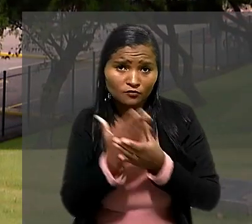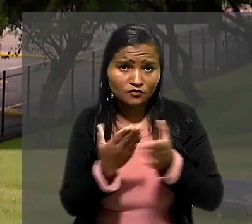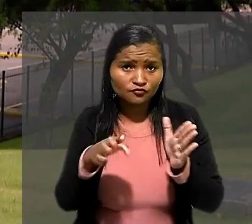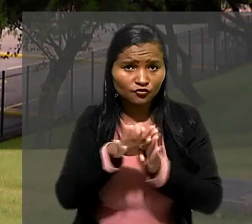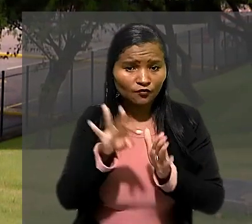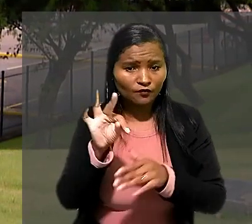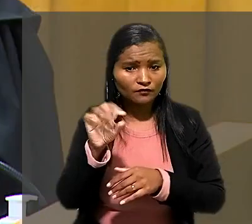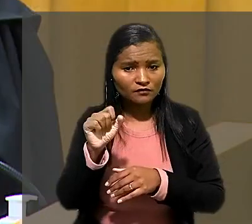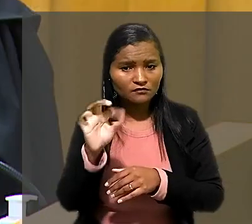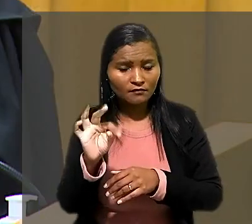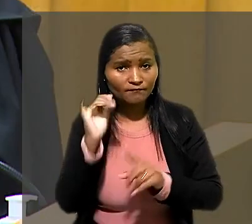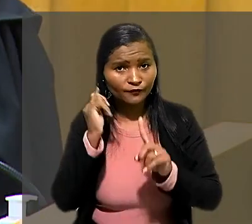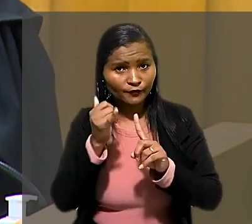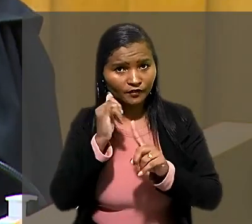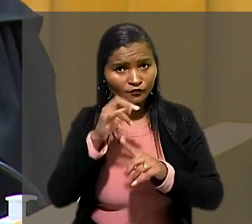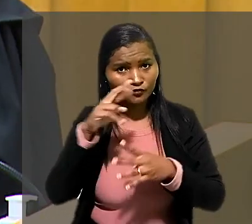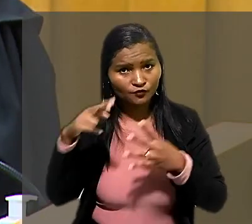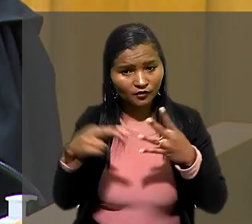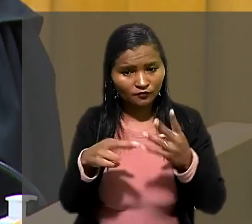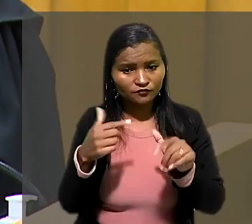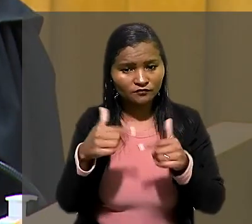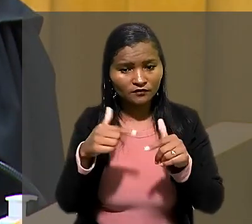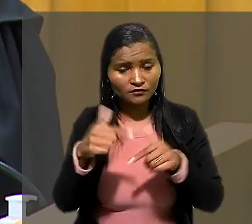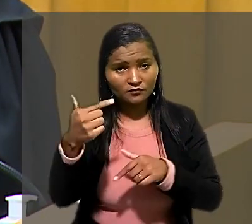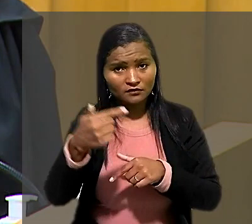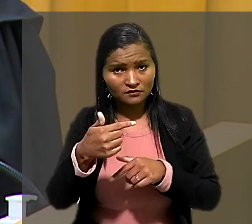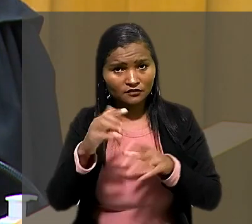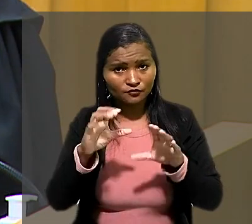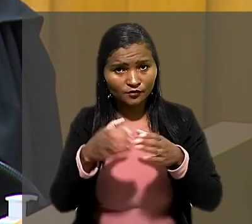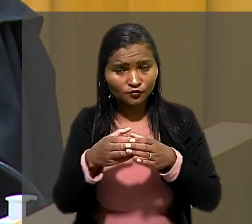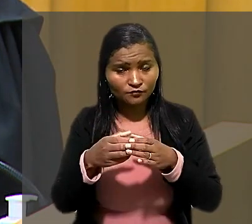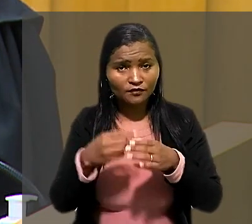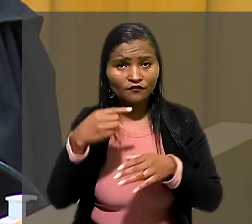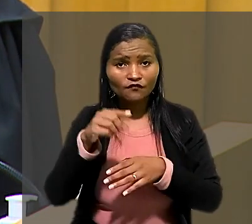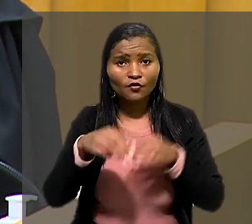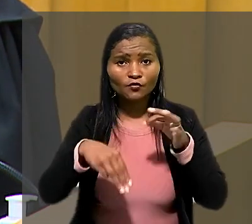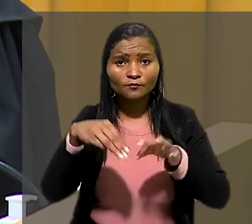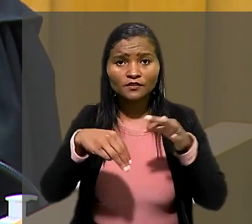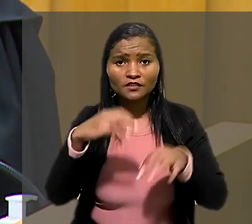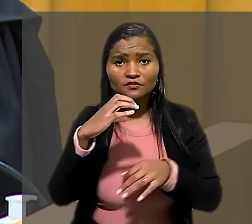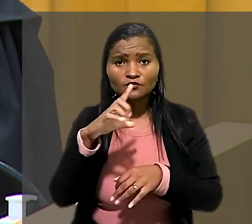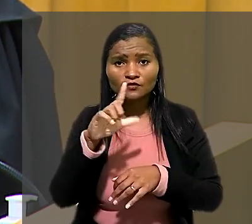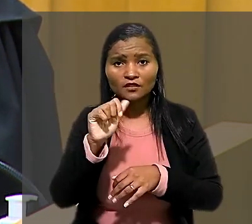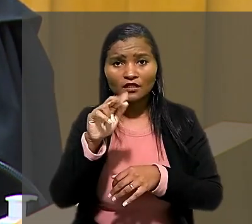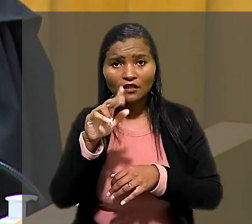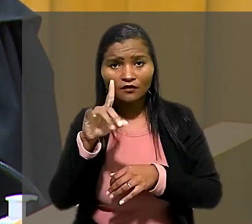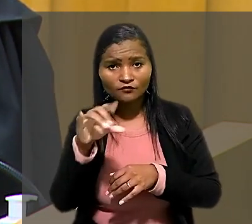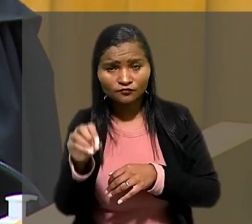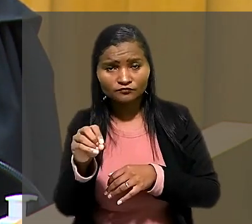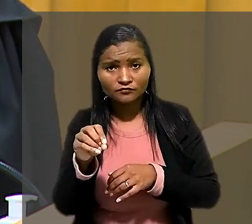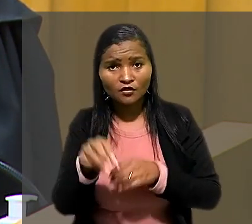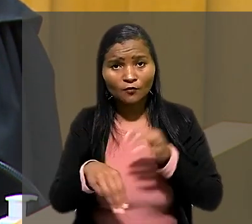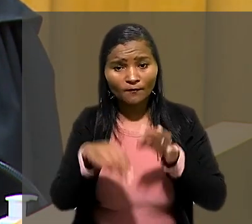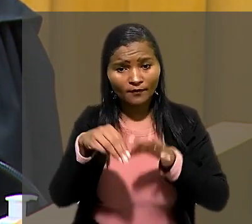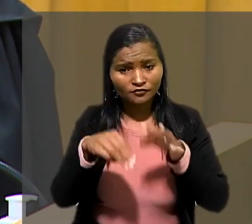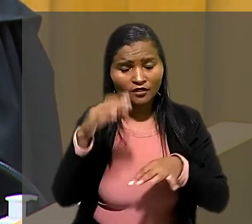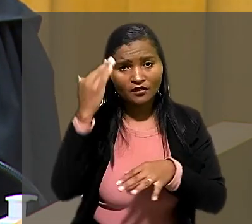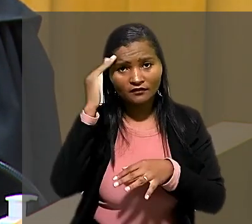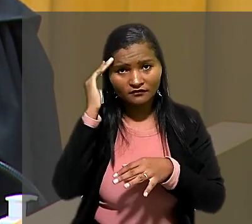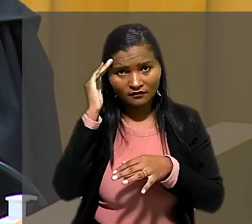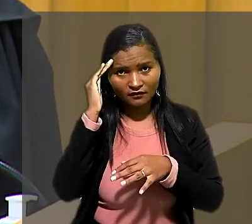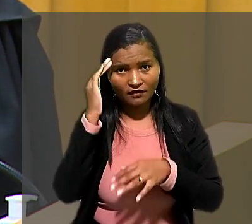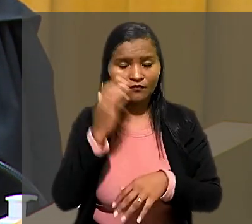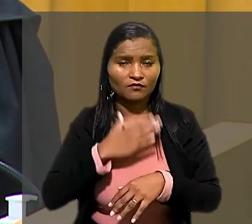ao TST. O relator do recurso do trabalhador na 7ª turma foi o ministro Cláudio Brandão. O